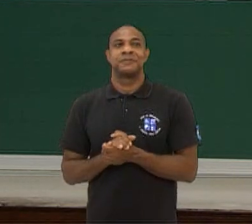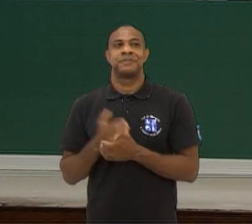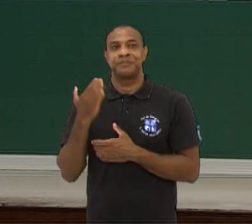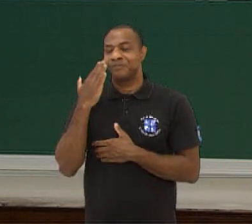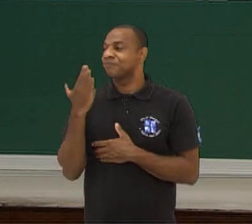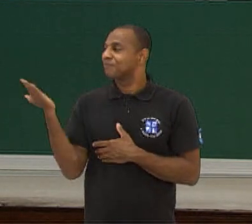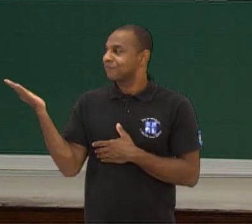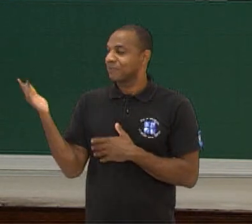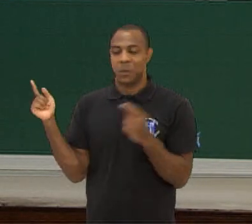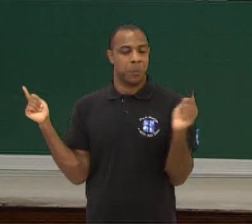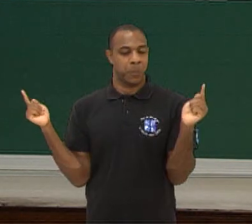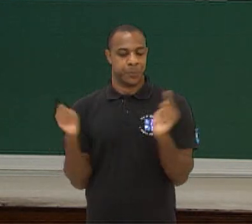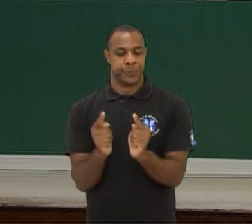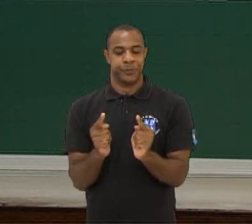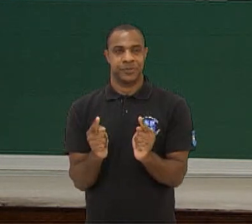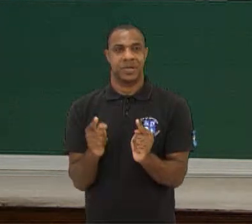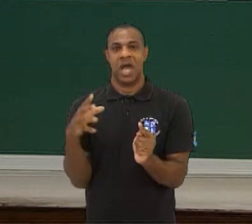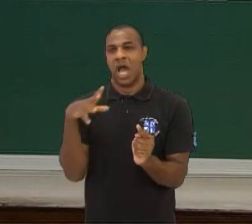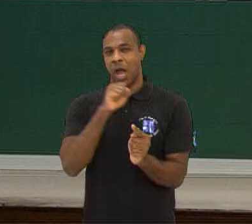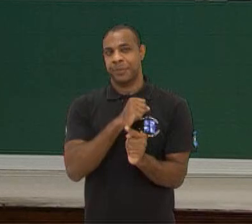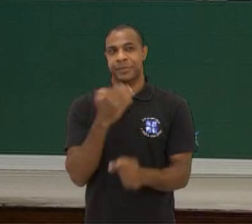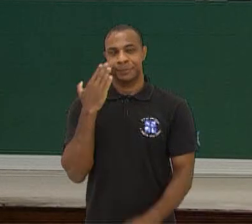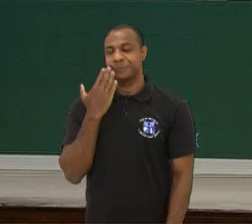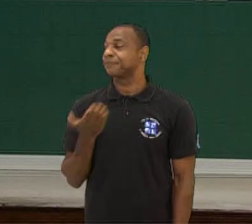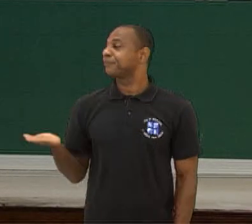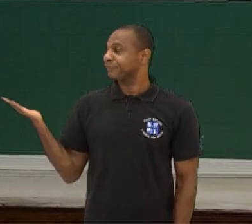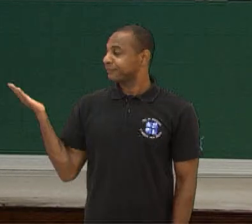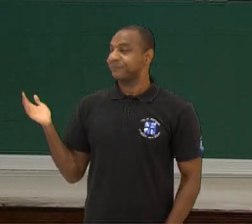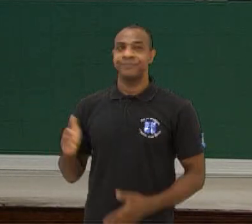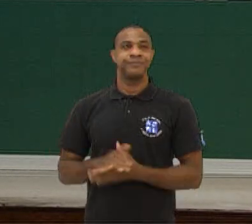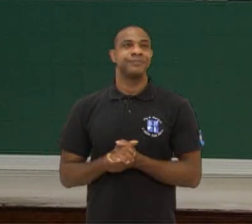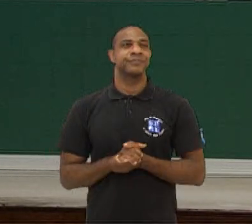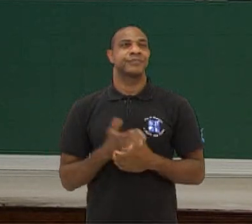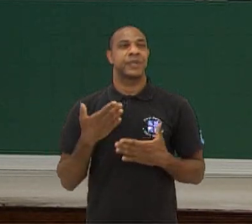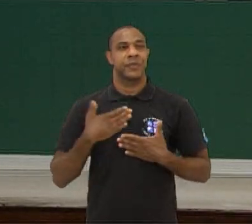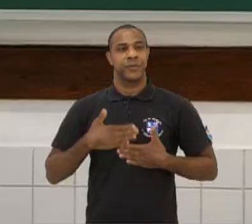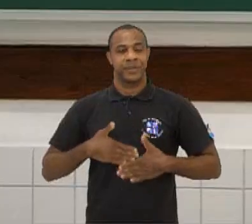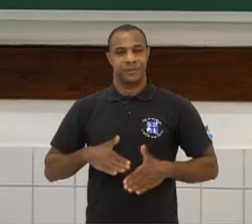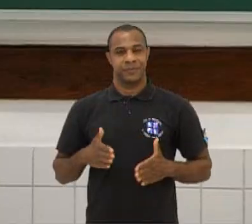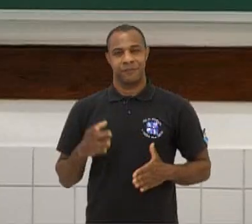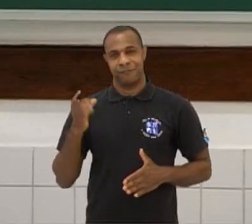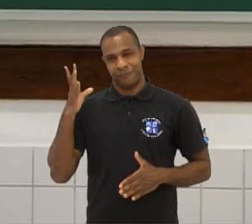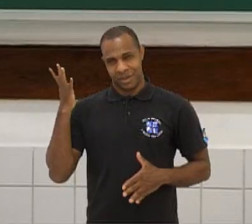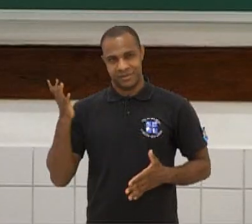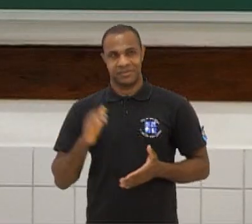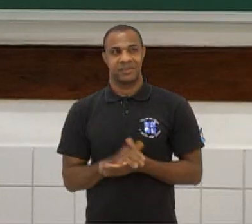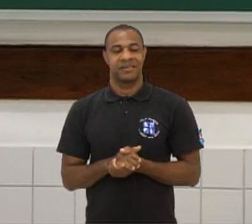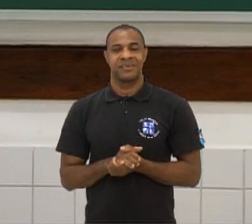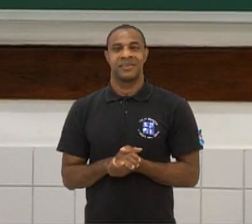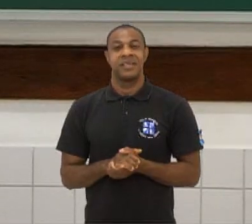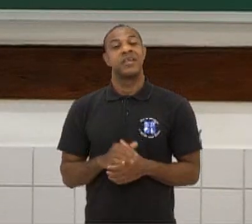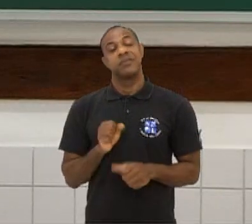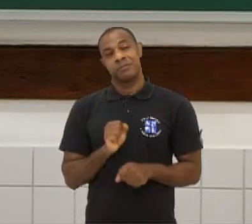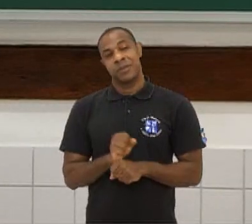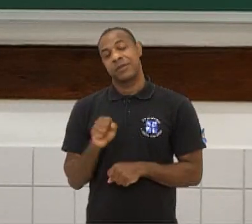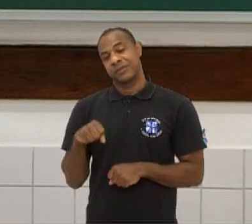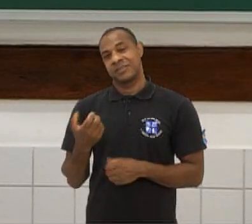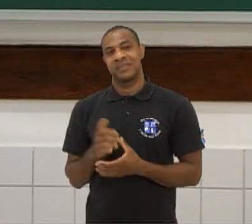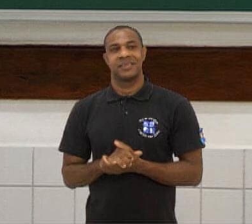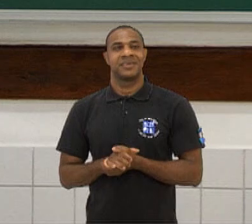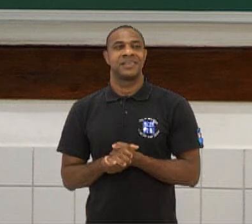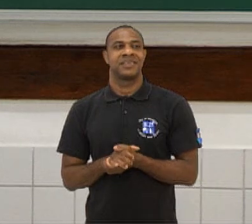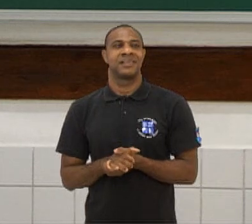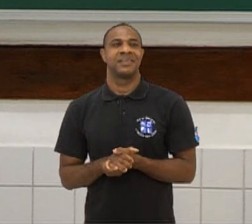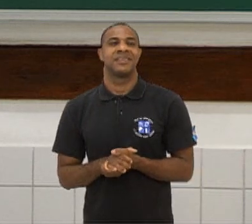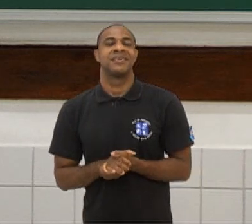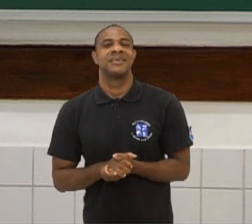registro. Eu estou fazendo os dois lados da igualdade. Tá bom? Tranquilo? Foi fácil? Espero que sim. E mesmo a letra B, que era